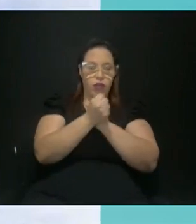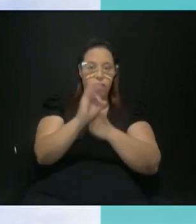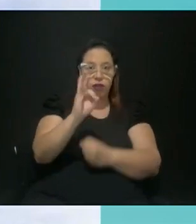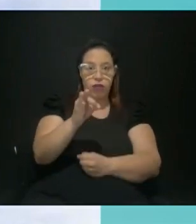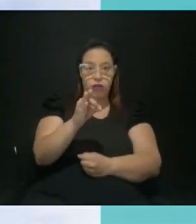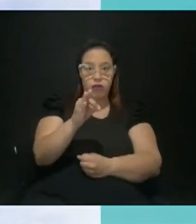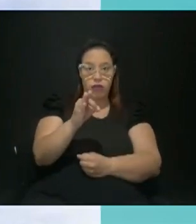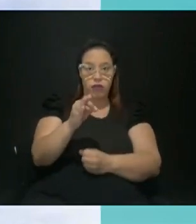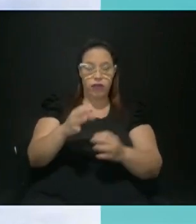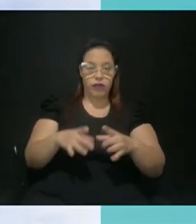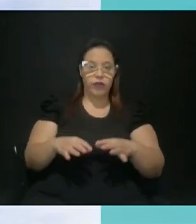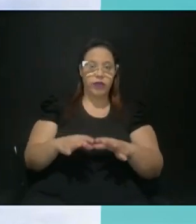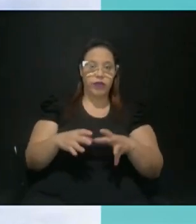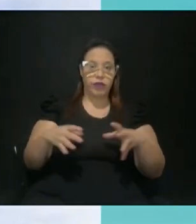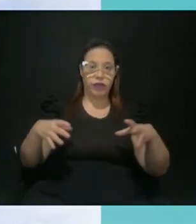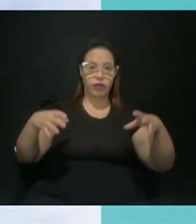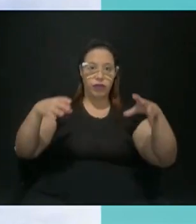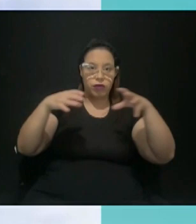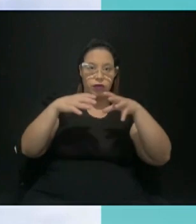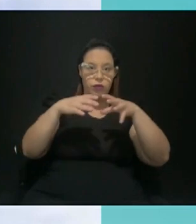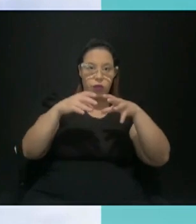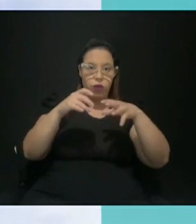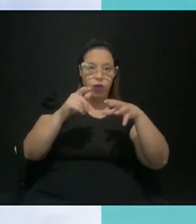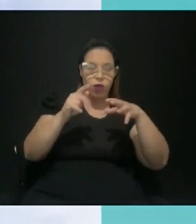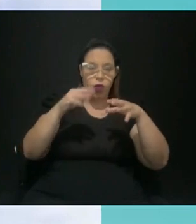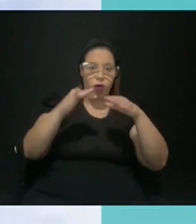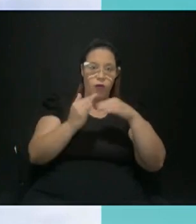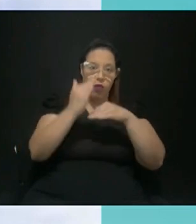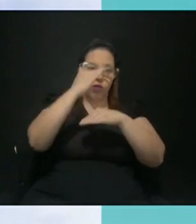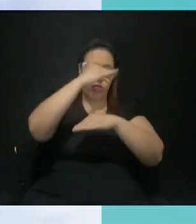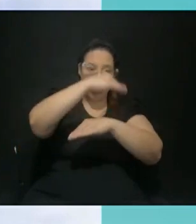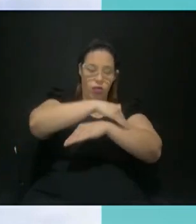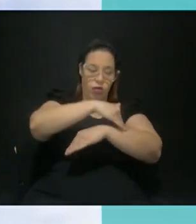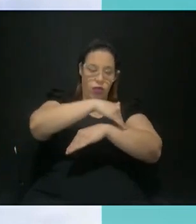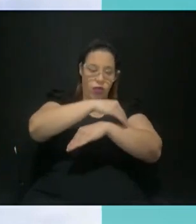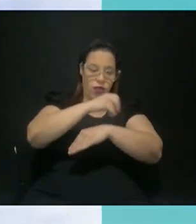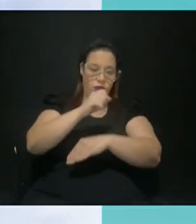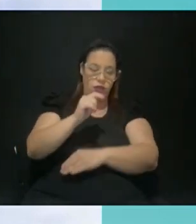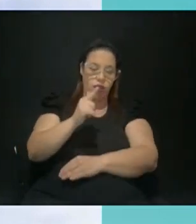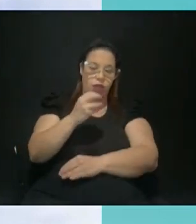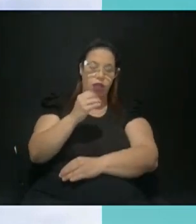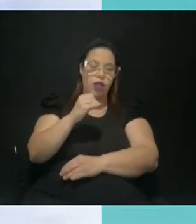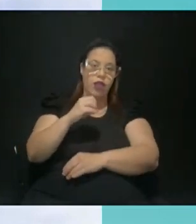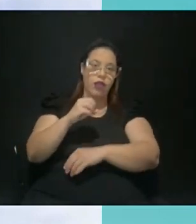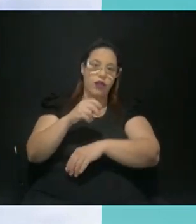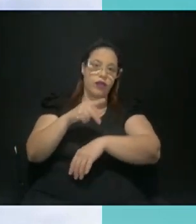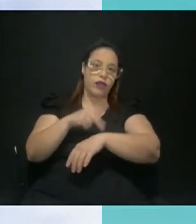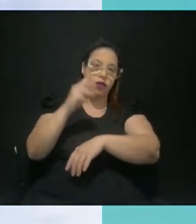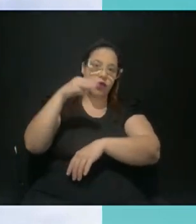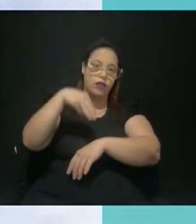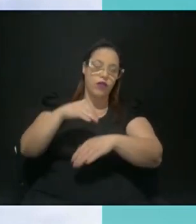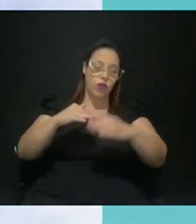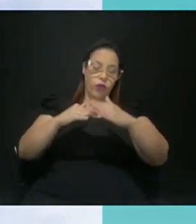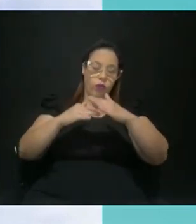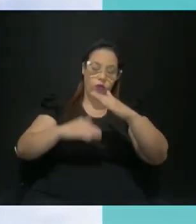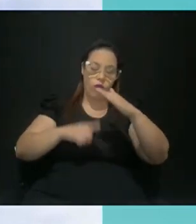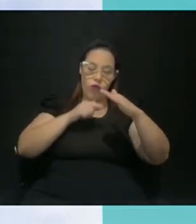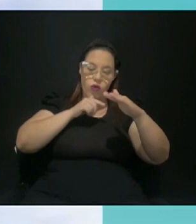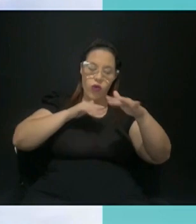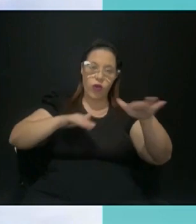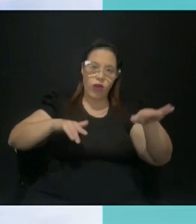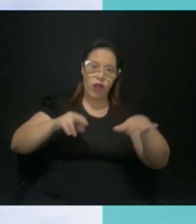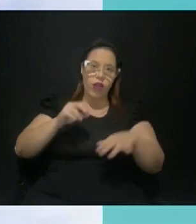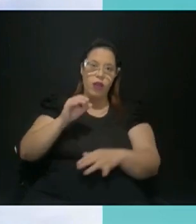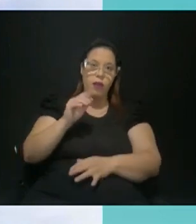protuberância, algo como uma lombada de 100 km de largura no fundo do oceano, conhecida como Peary Bank.